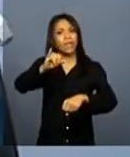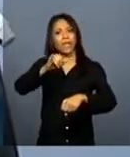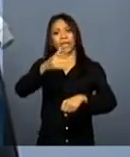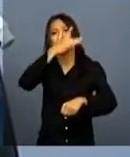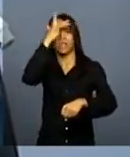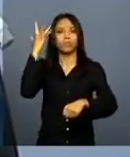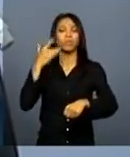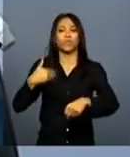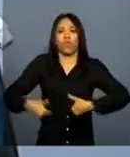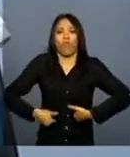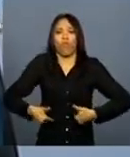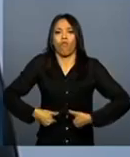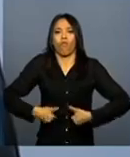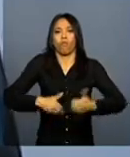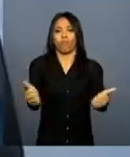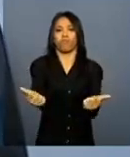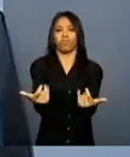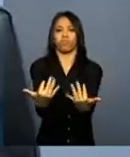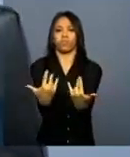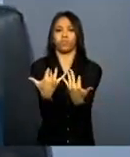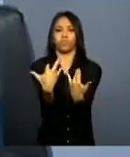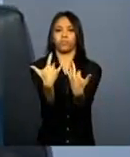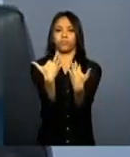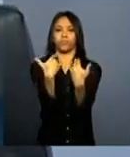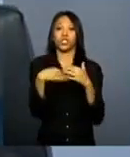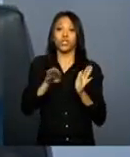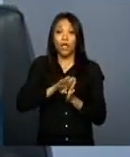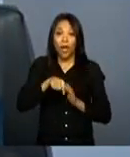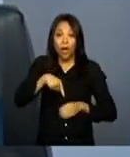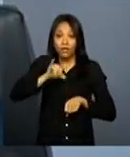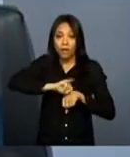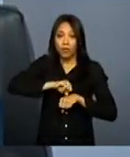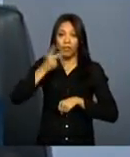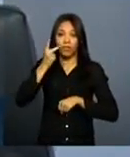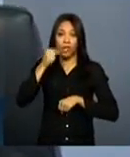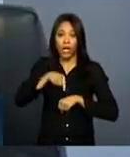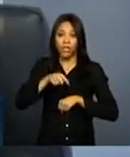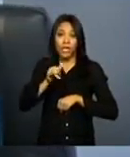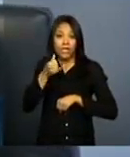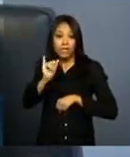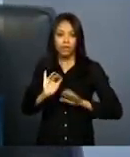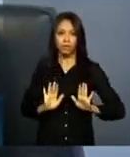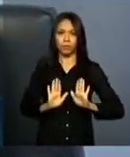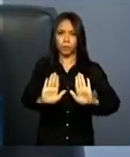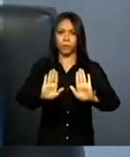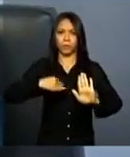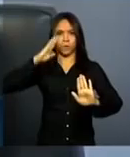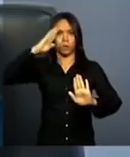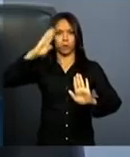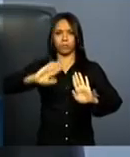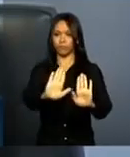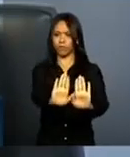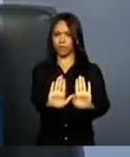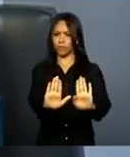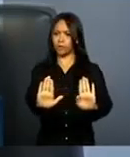faminta e desesperada chegasse na cidade de Fortaleza e incomodasse as